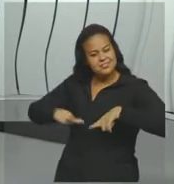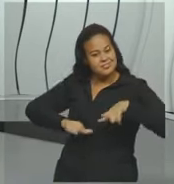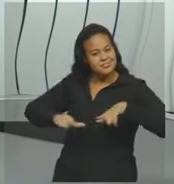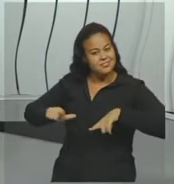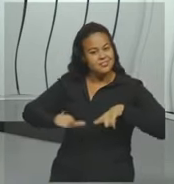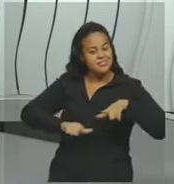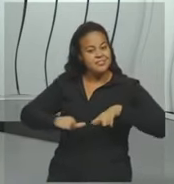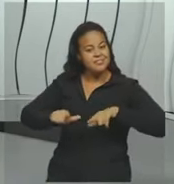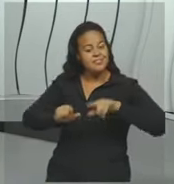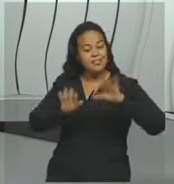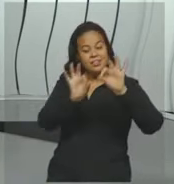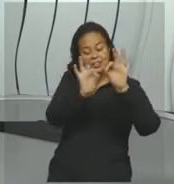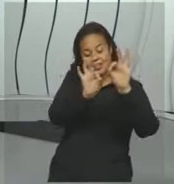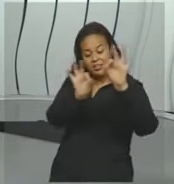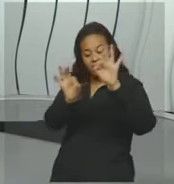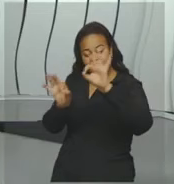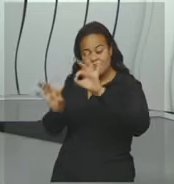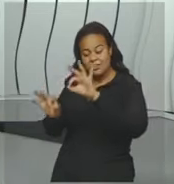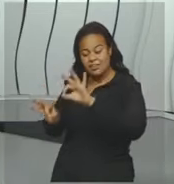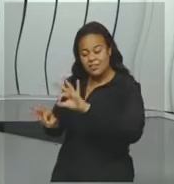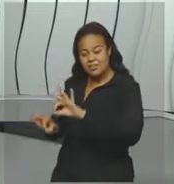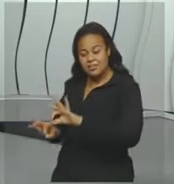de deslocar um objeto aqui